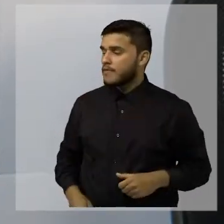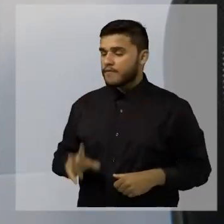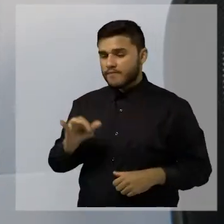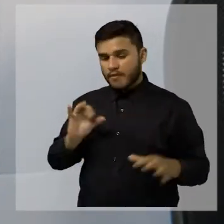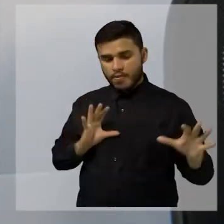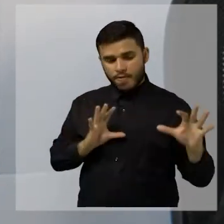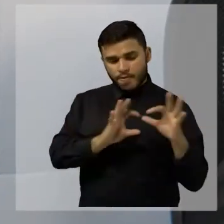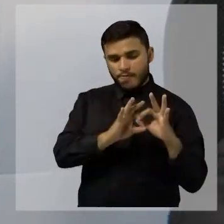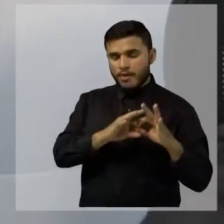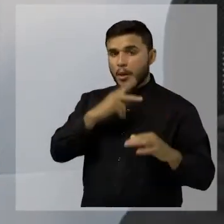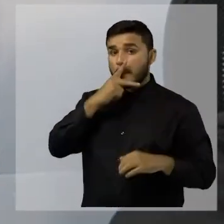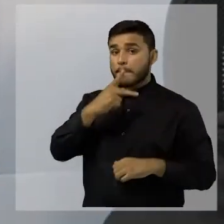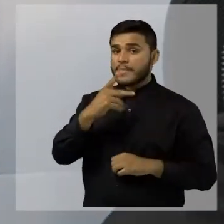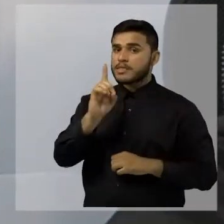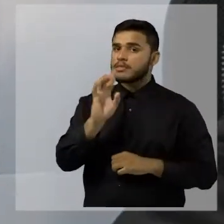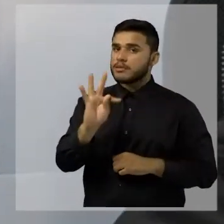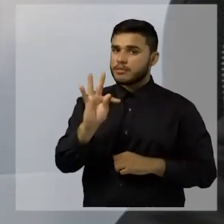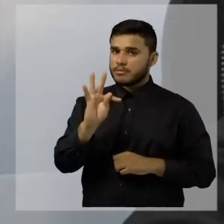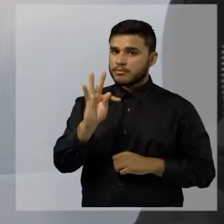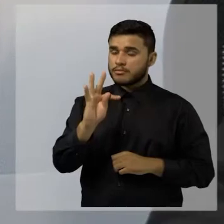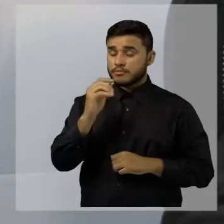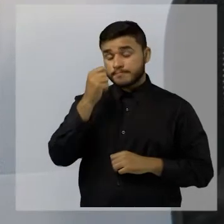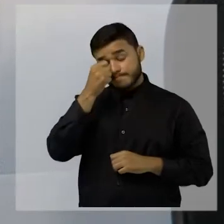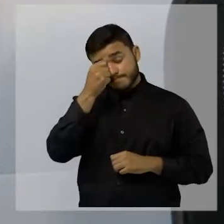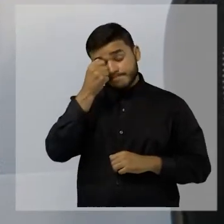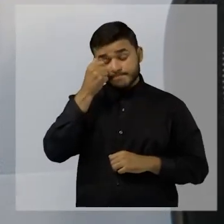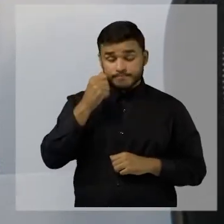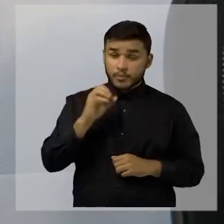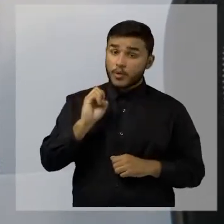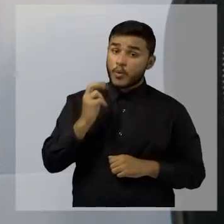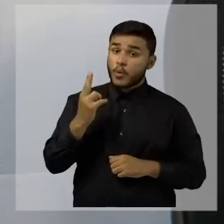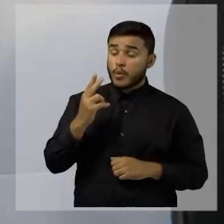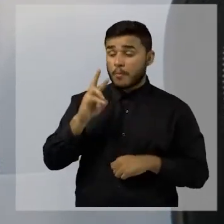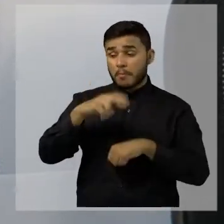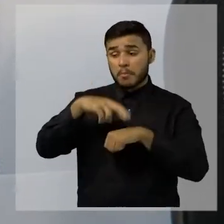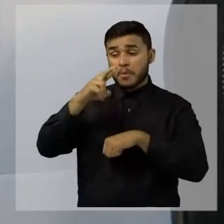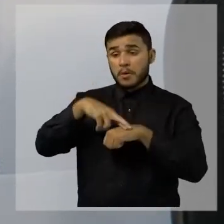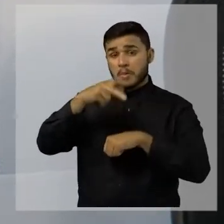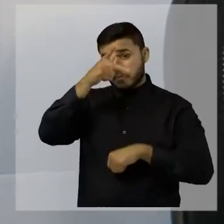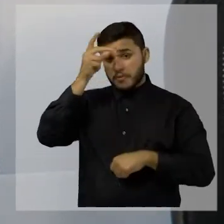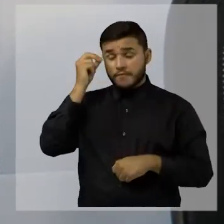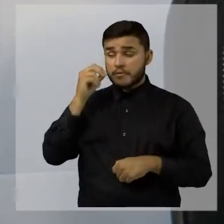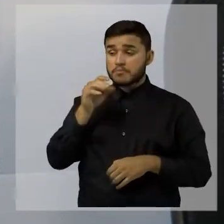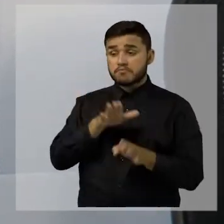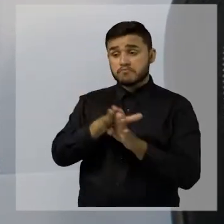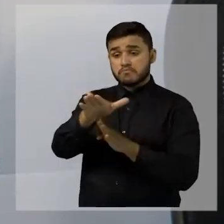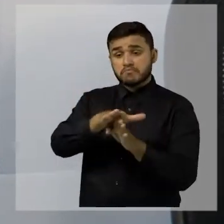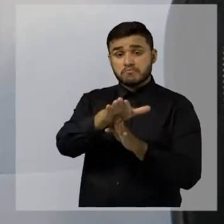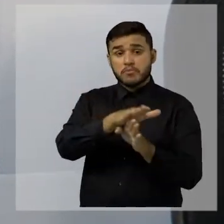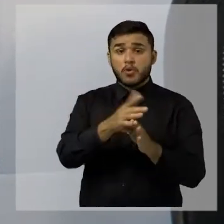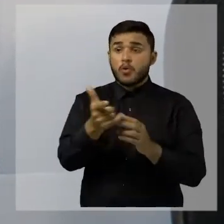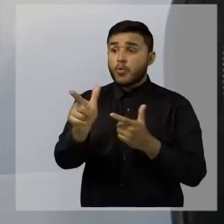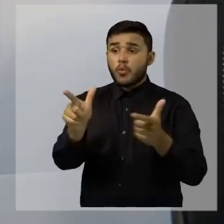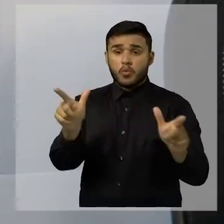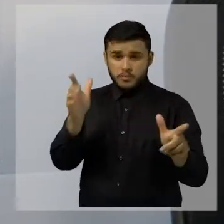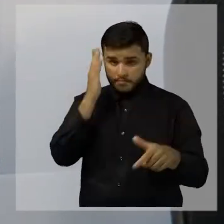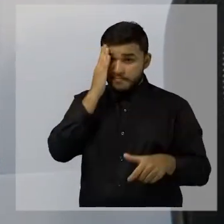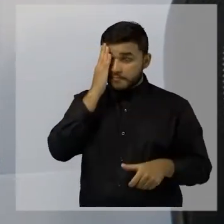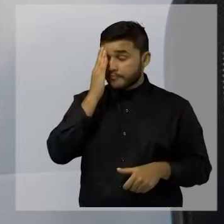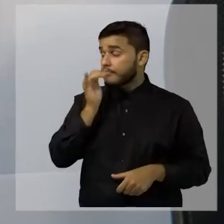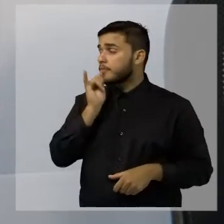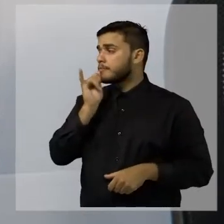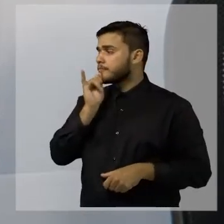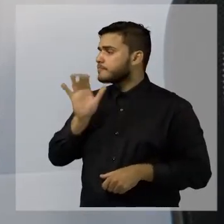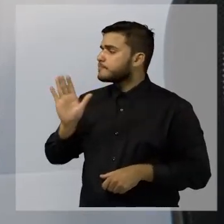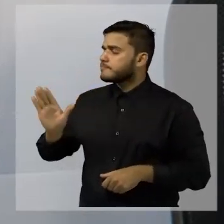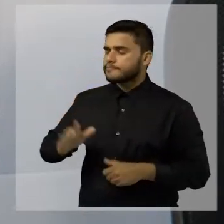o prefeito vai orientar também. Mas o que acontece? Aquela eleição de que você tinha os